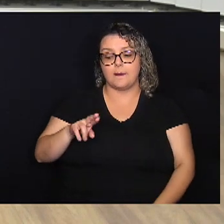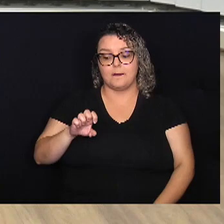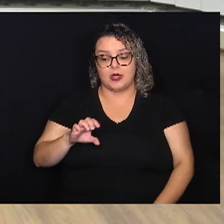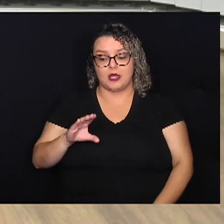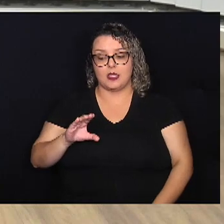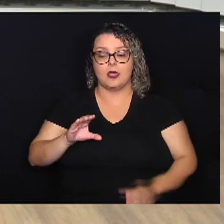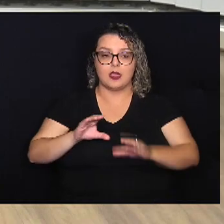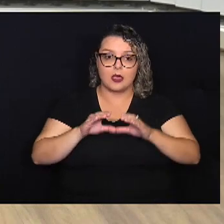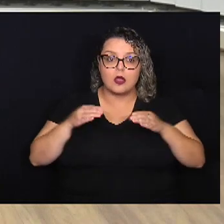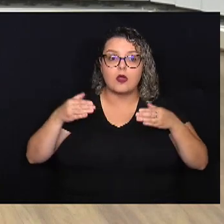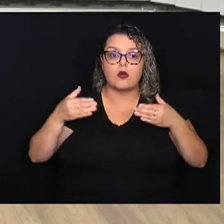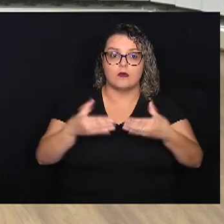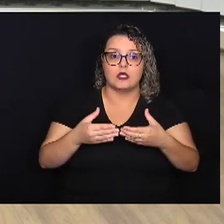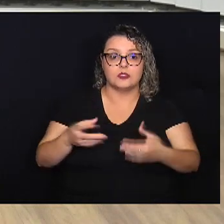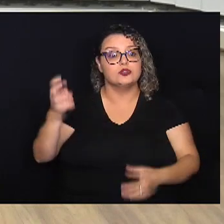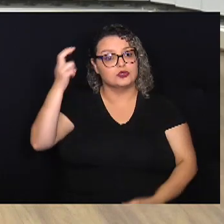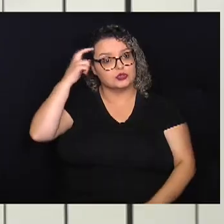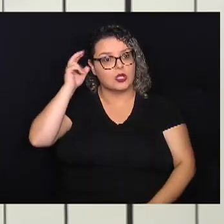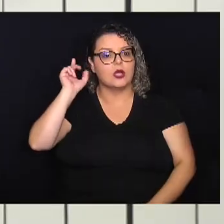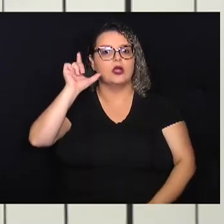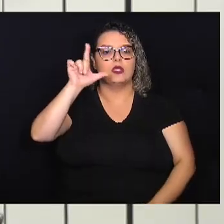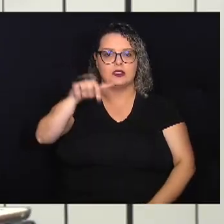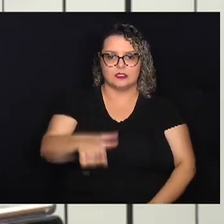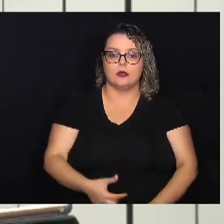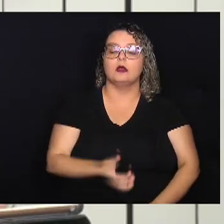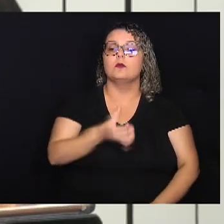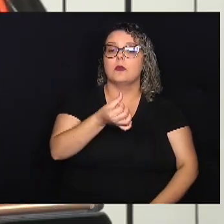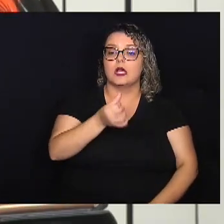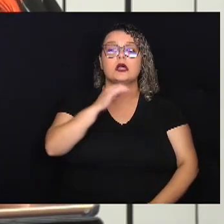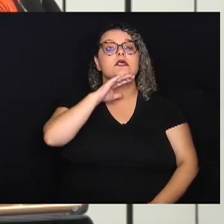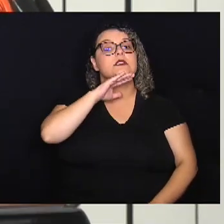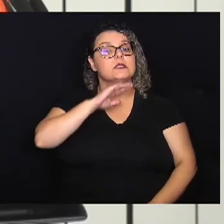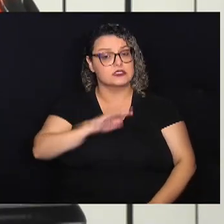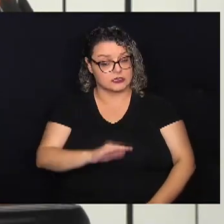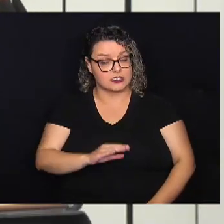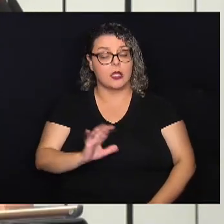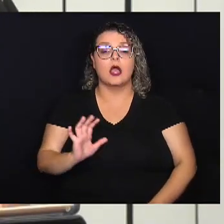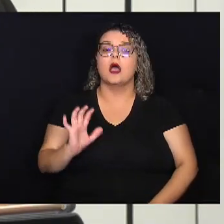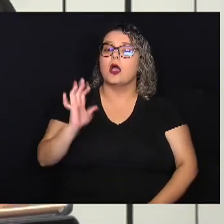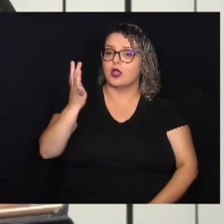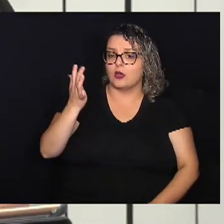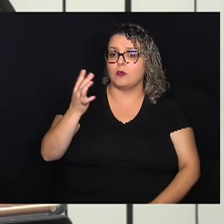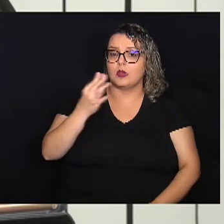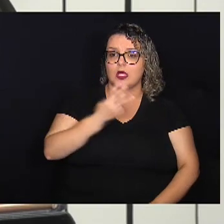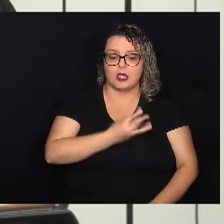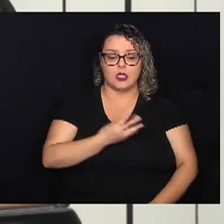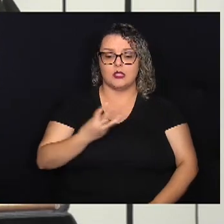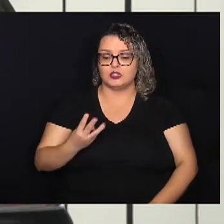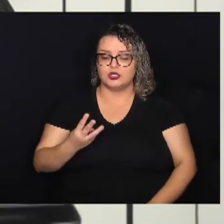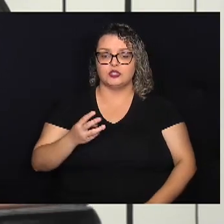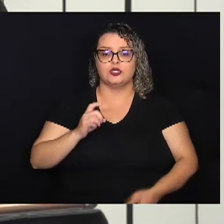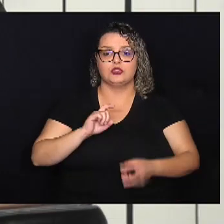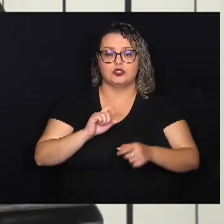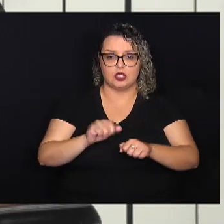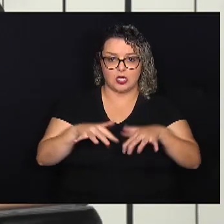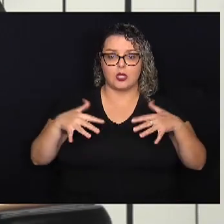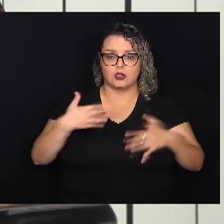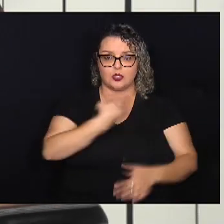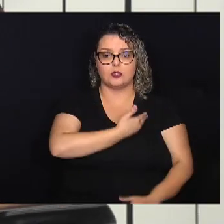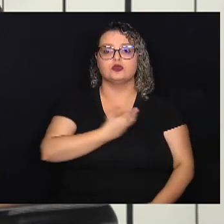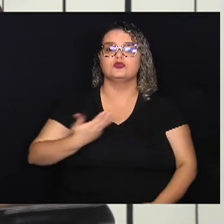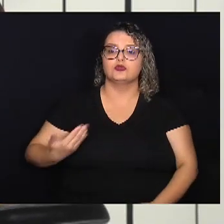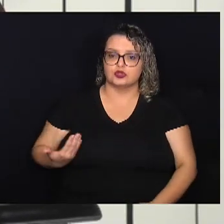de cultura. E depois, às 18h, acontece a 33ª audiência